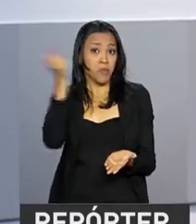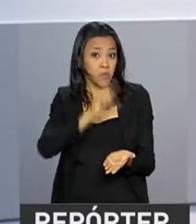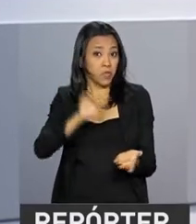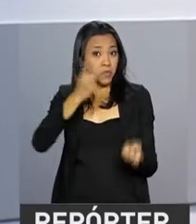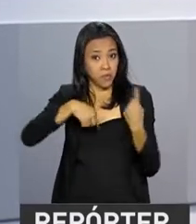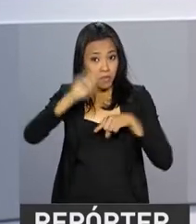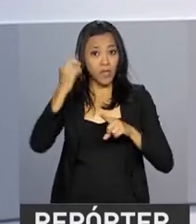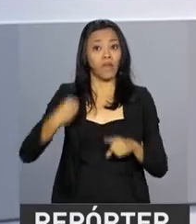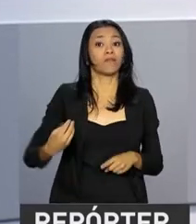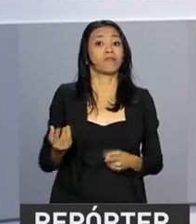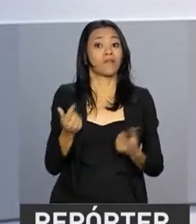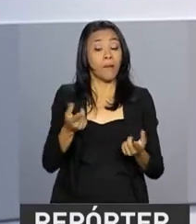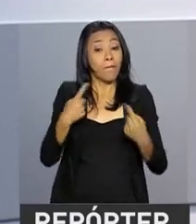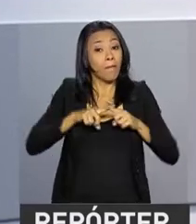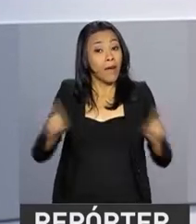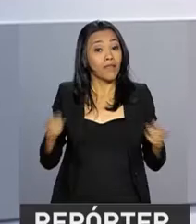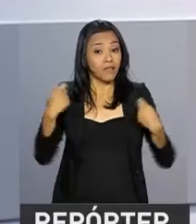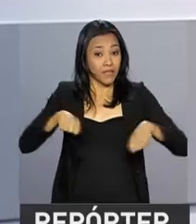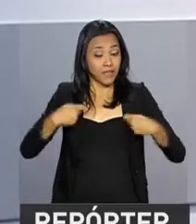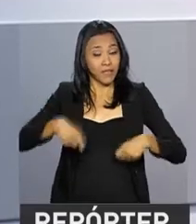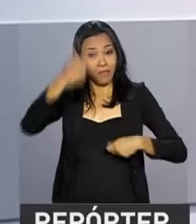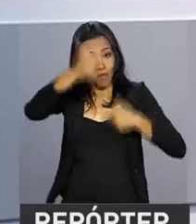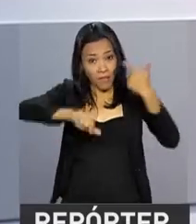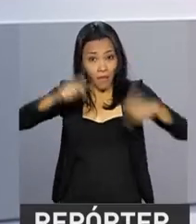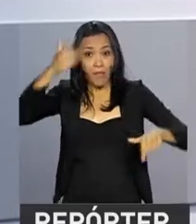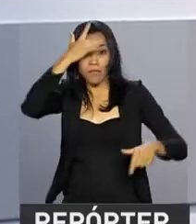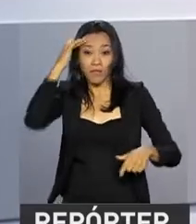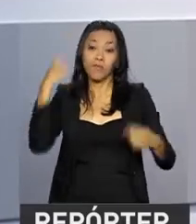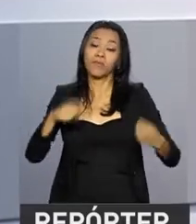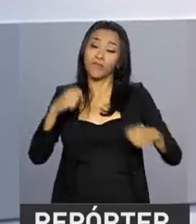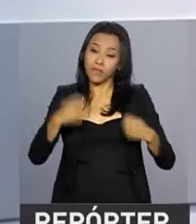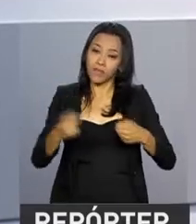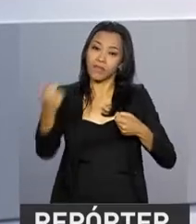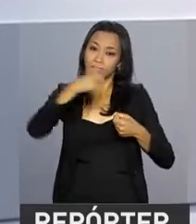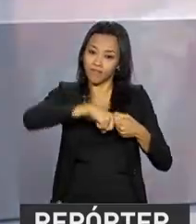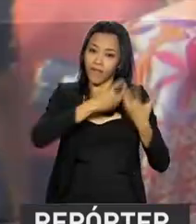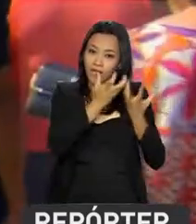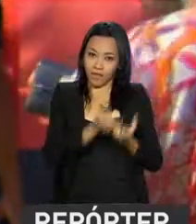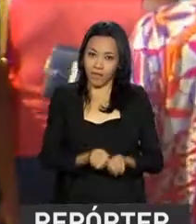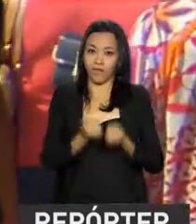terapia. Mesmo assim, é preciso que mais pessoas façam a adesão ao tratamento.